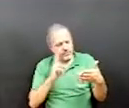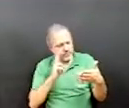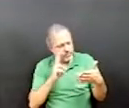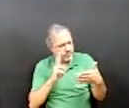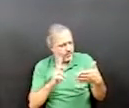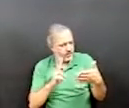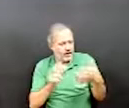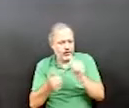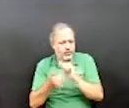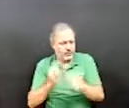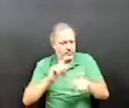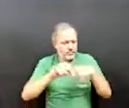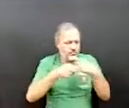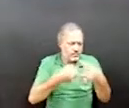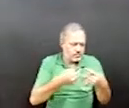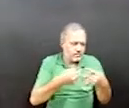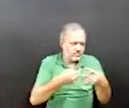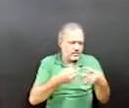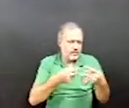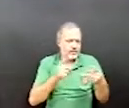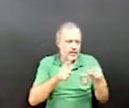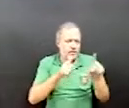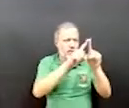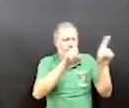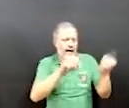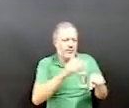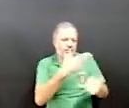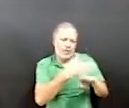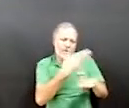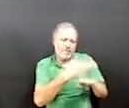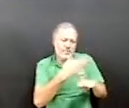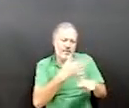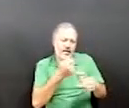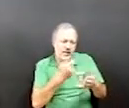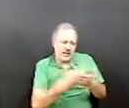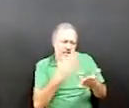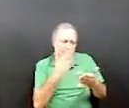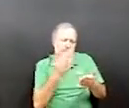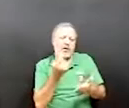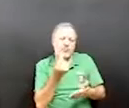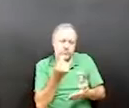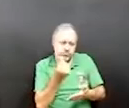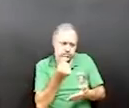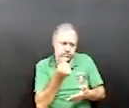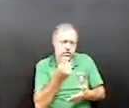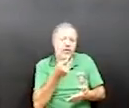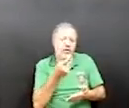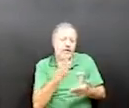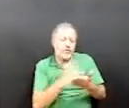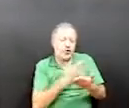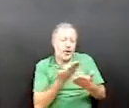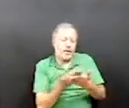jogo domingo, e depois do jogo a gente passava sempre numa banquinha. E ele me dava, eu tinha uma quantia X de dinheiros para comprar quantos gibis eu